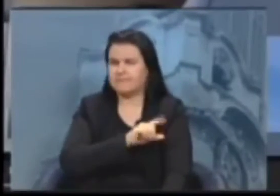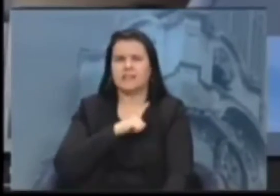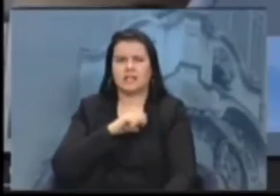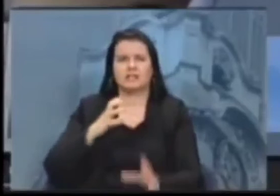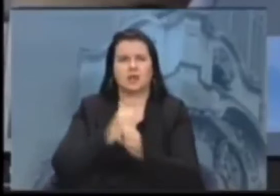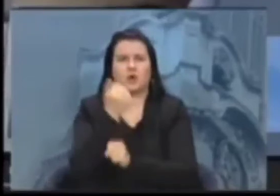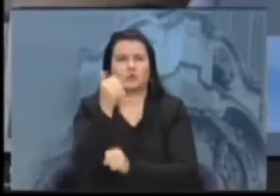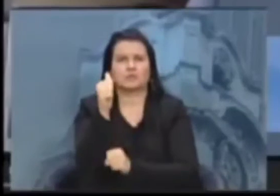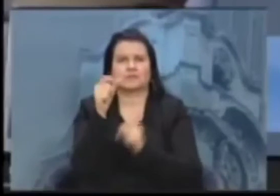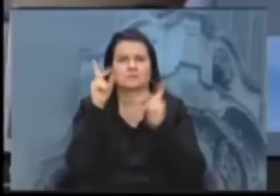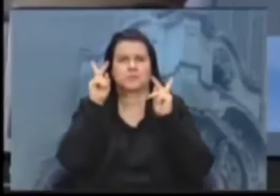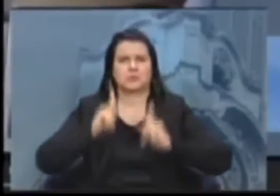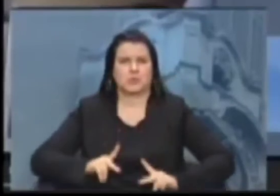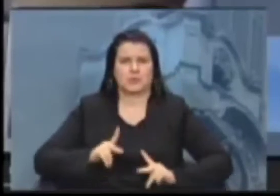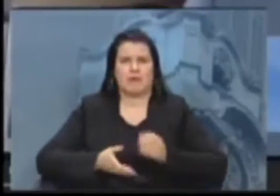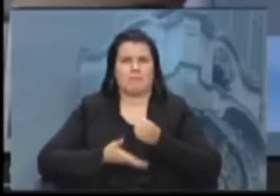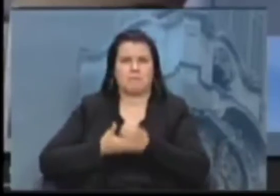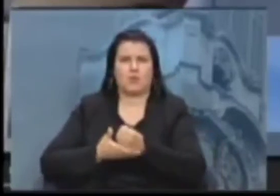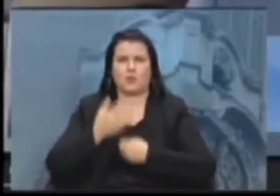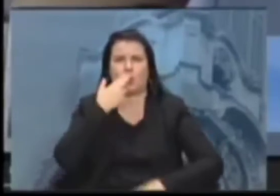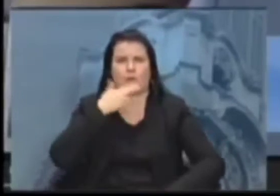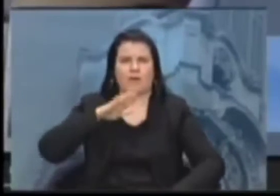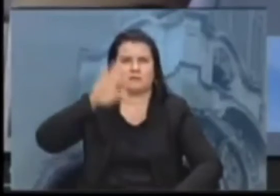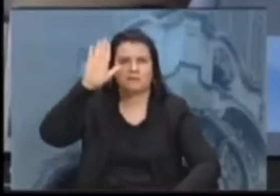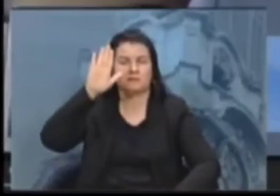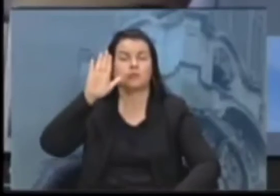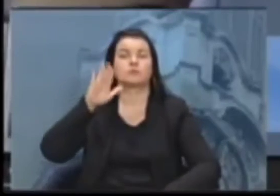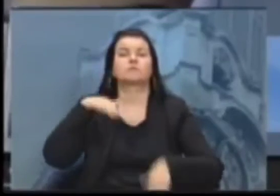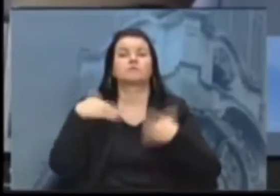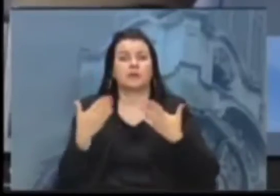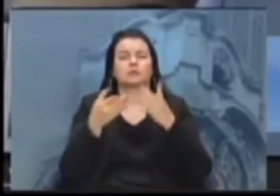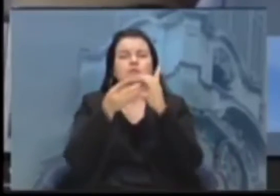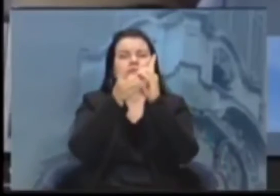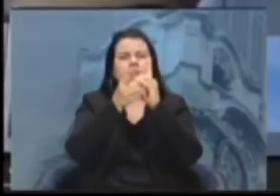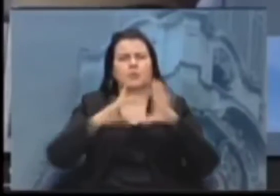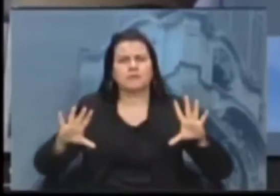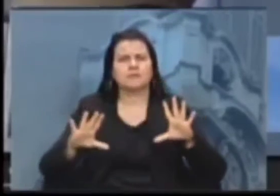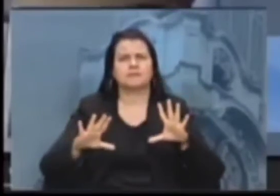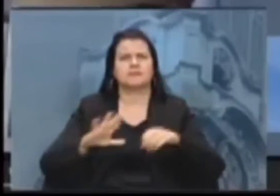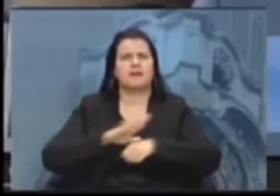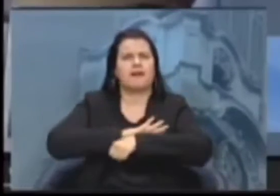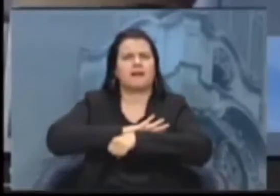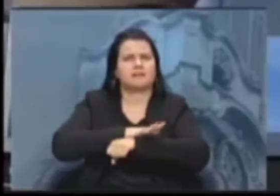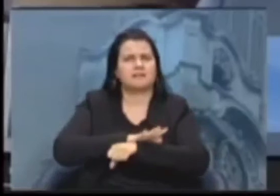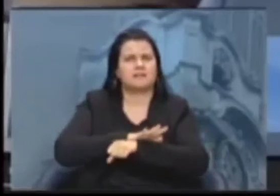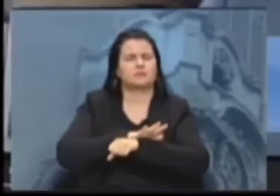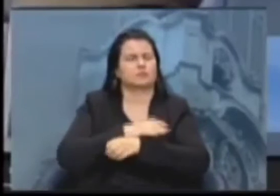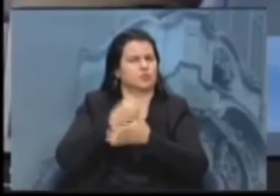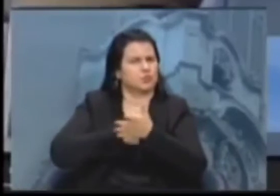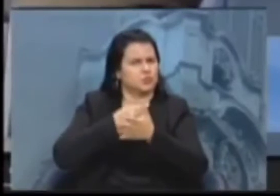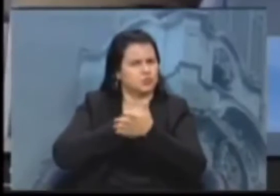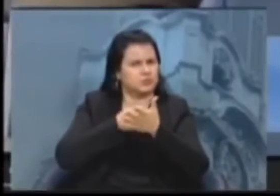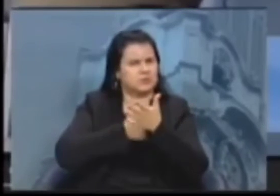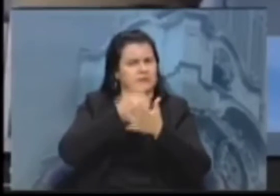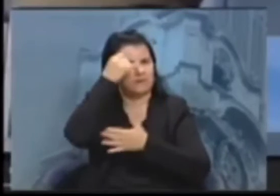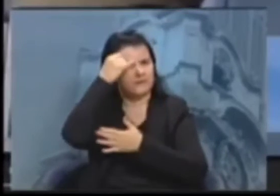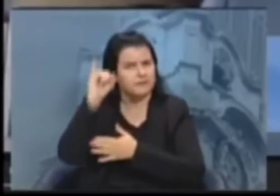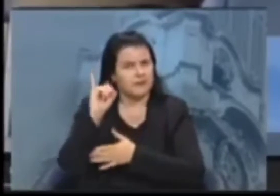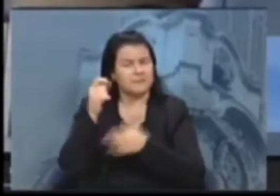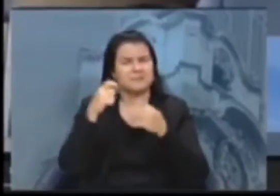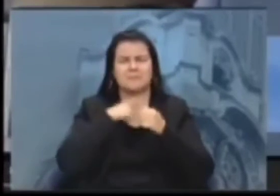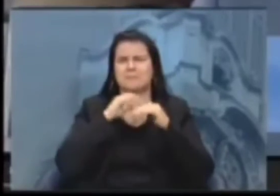à mesa. Então, a democracia, a luta antirracista, ela deve estar acima